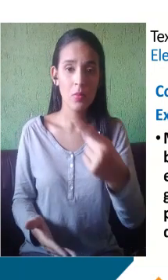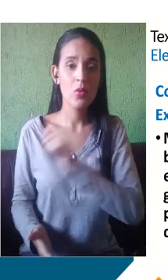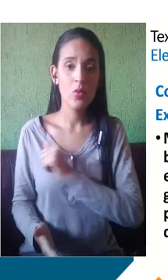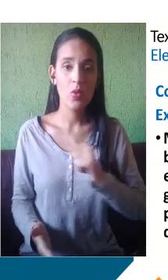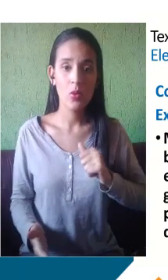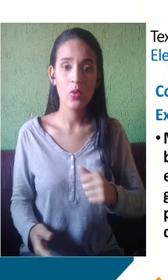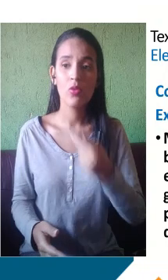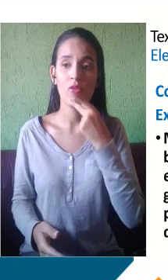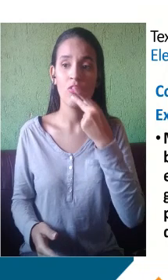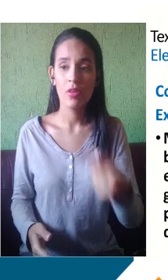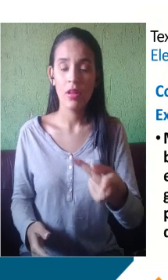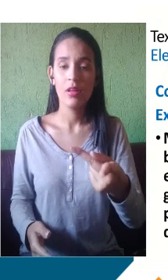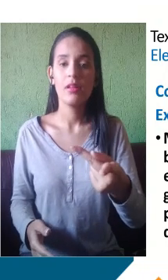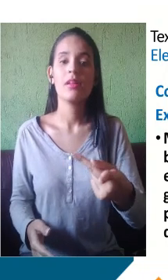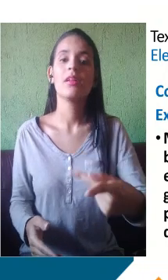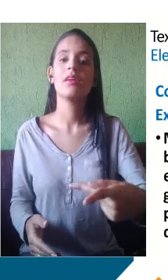contrário ao da tese.